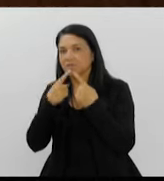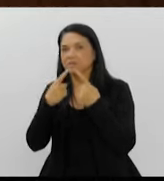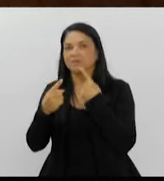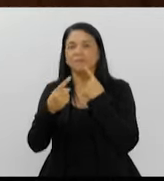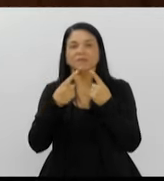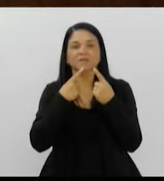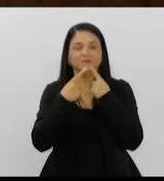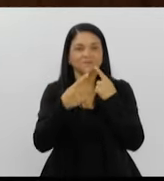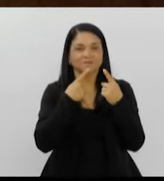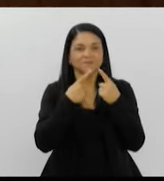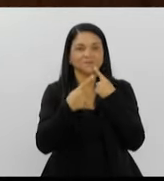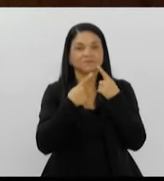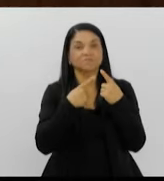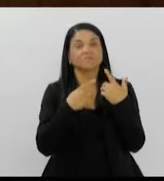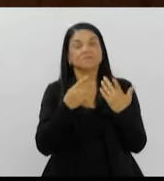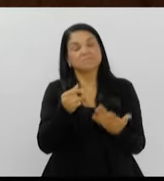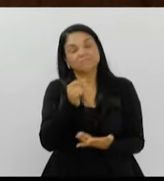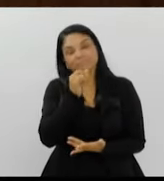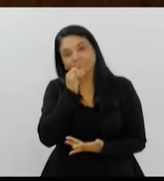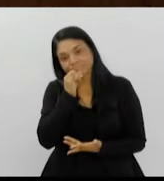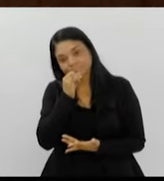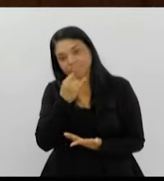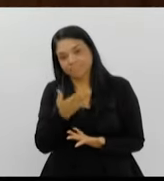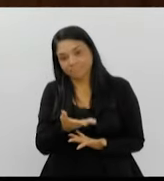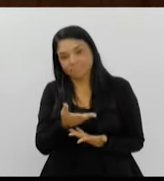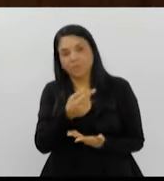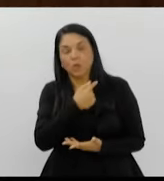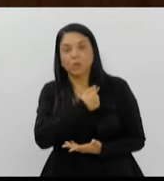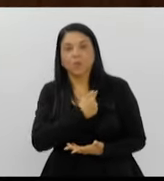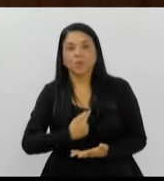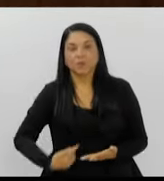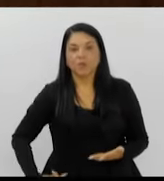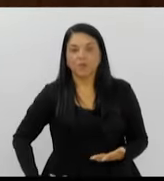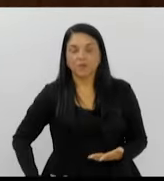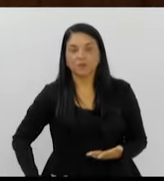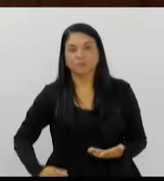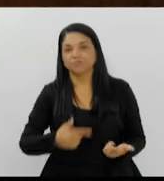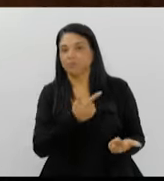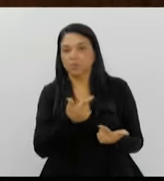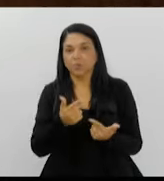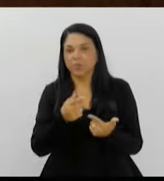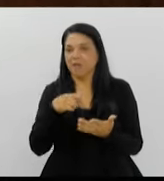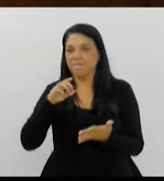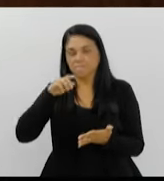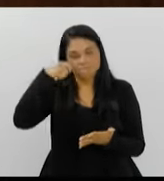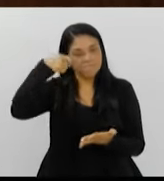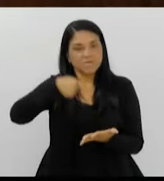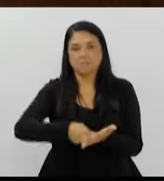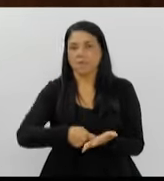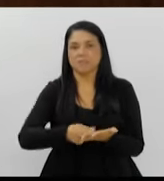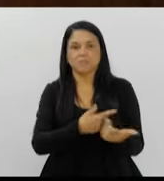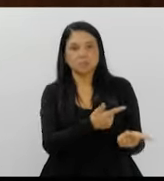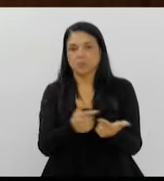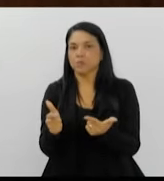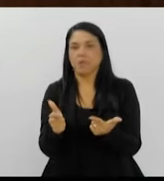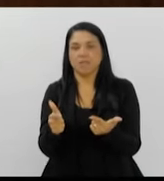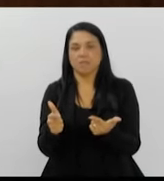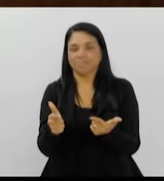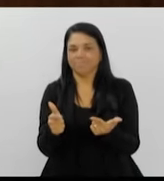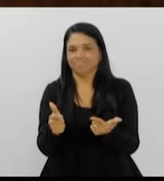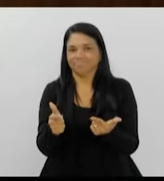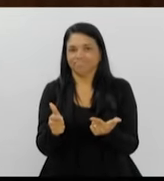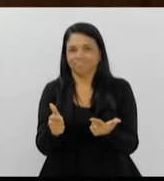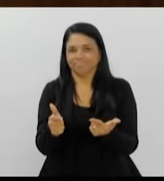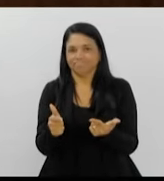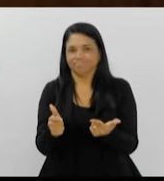infelizmente presidente o governo é um governo sem pulso nós não temos um homem firme à frente